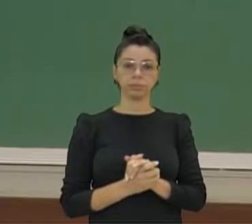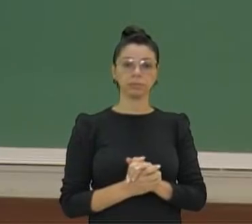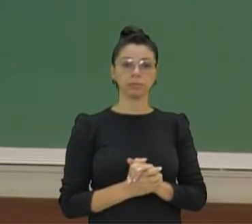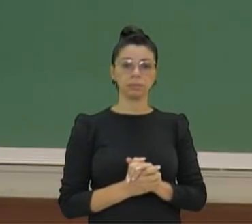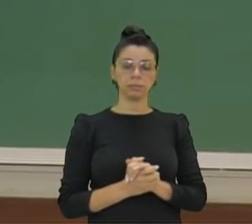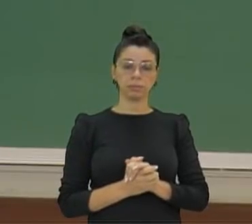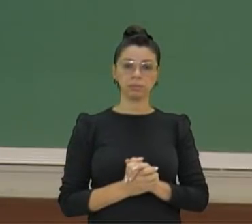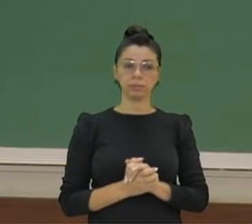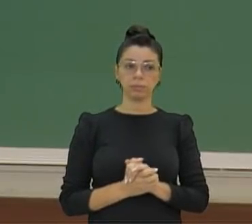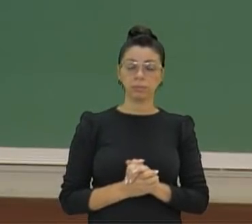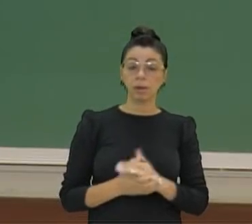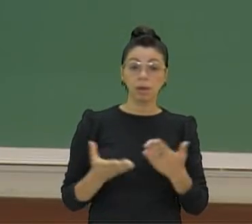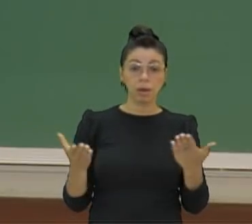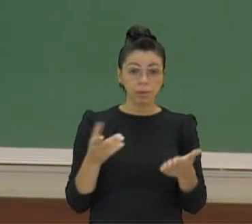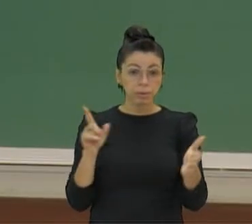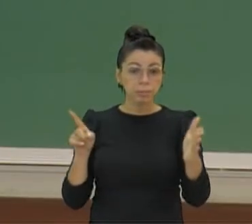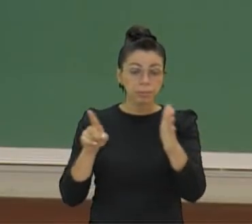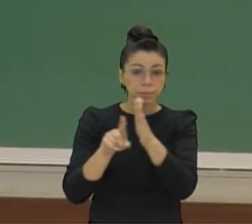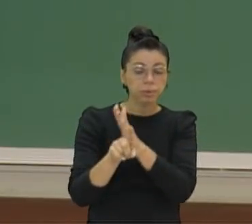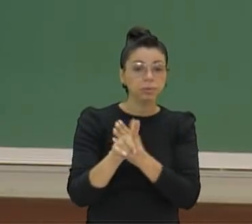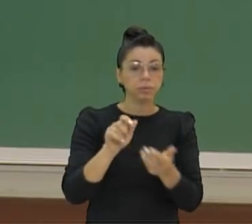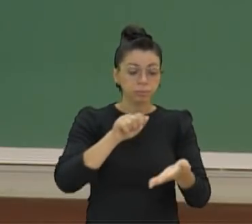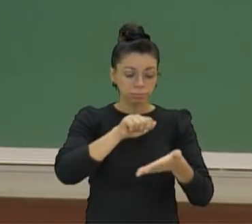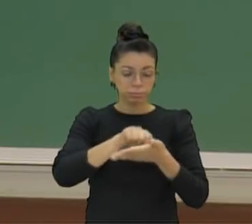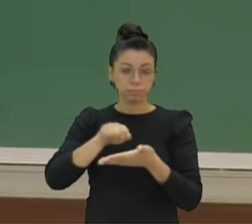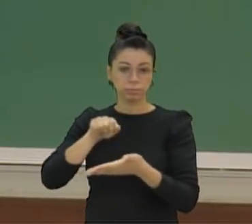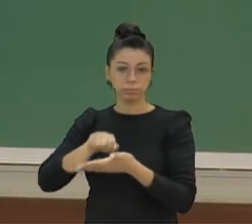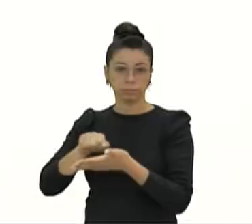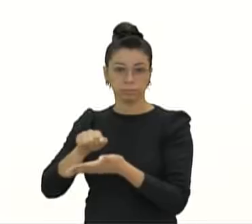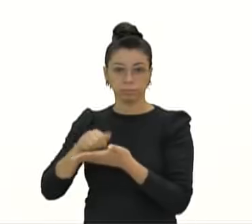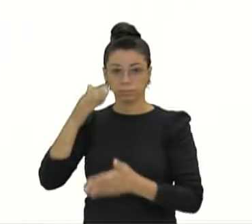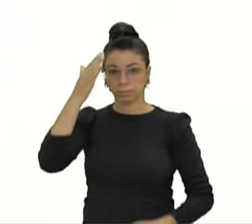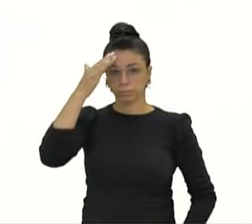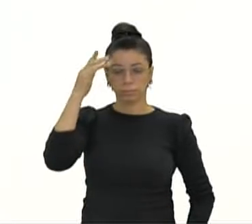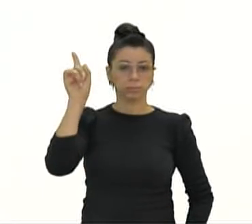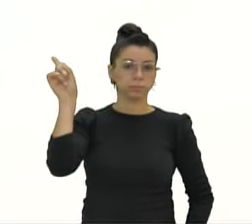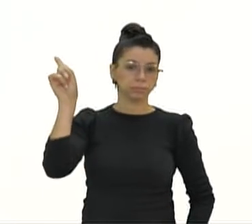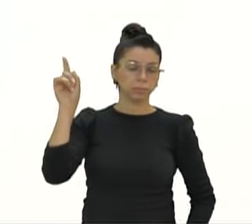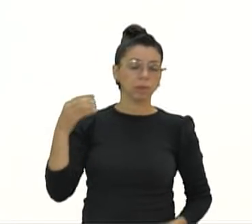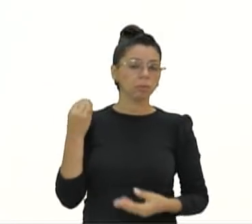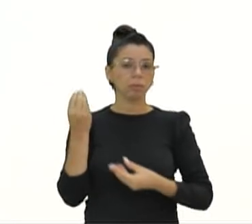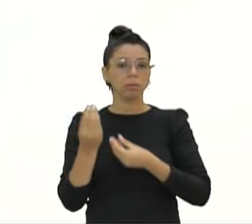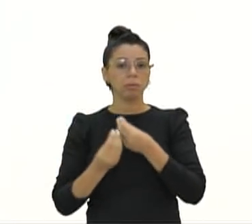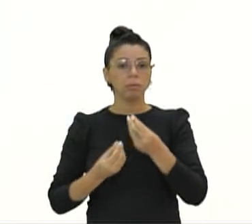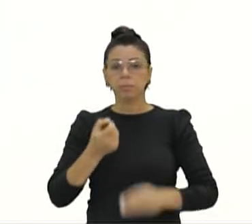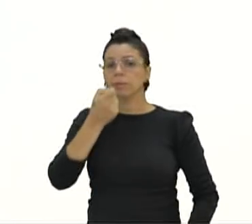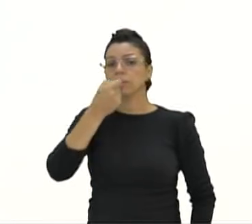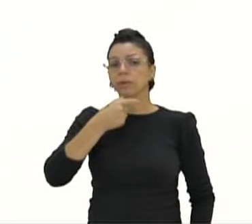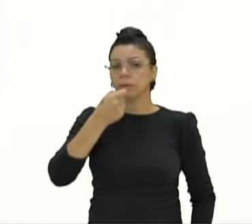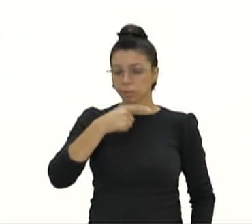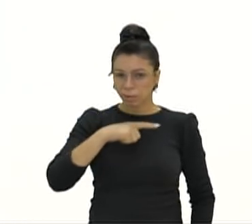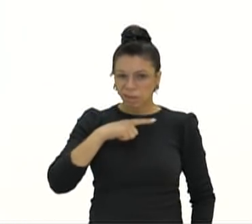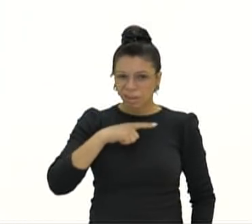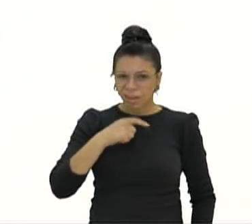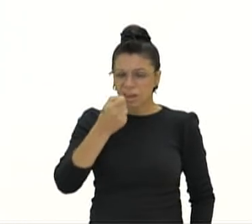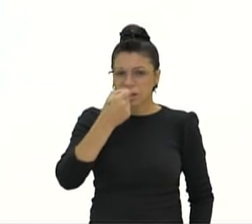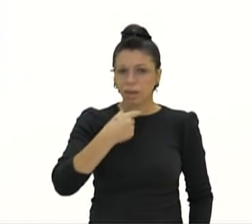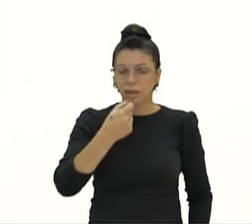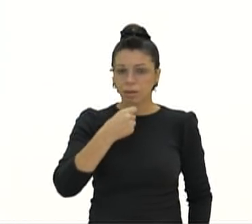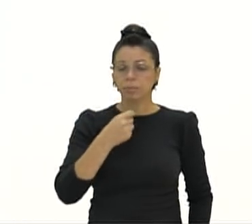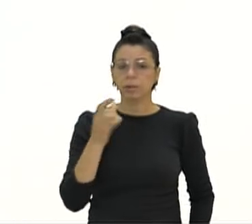você pensar, escrever aí o que você já sabe sobre isso. Qual é o tratamento para a Covid-19? Existe um